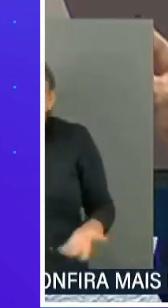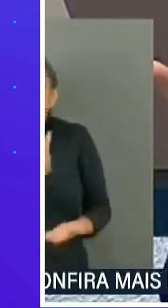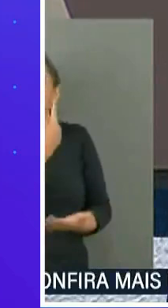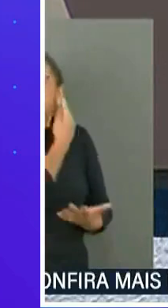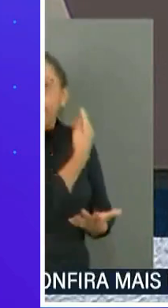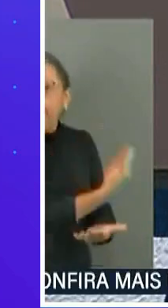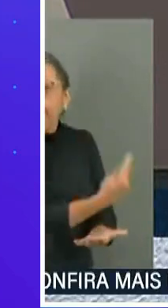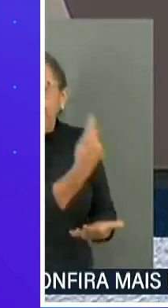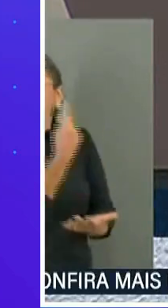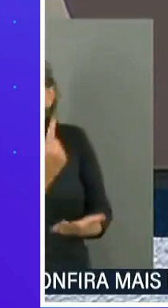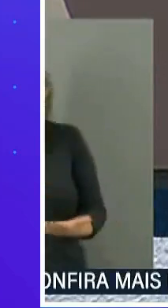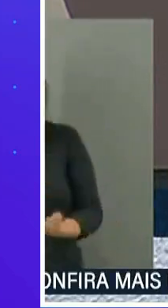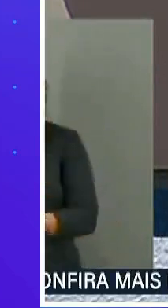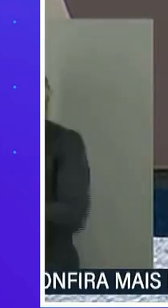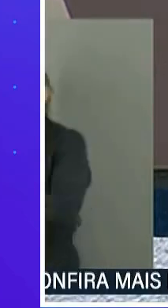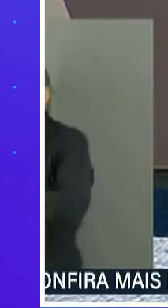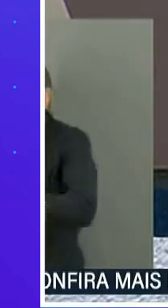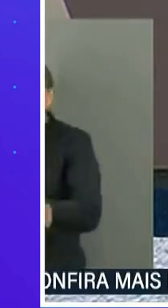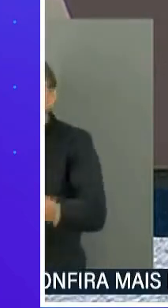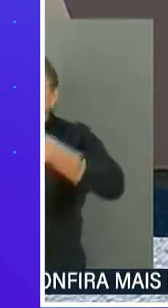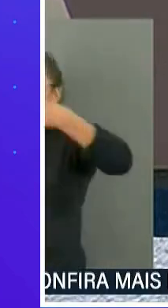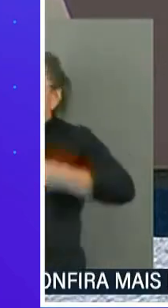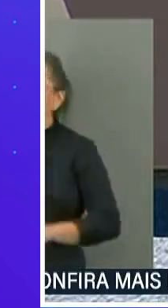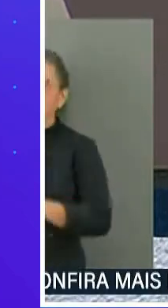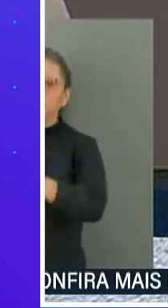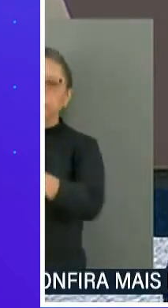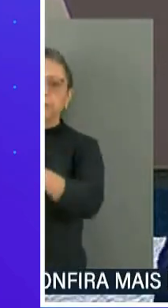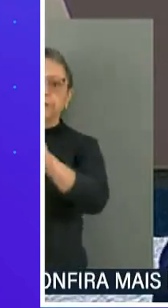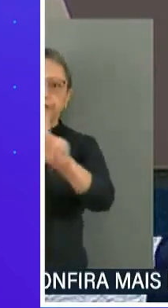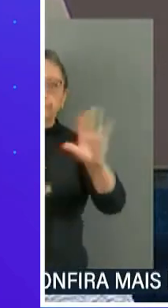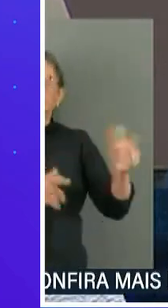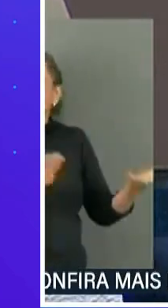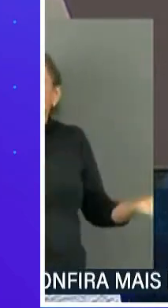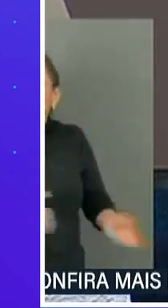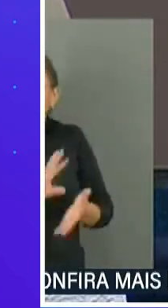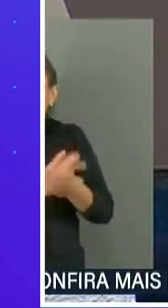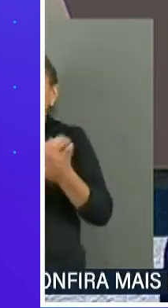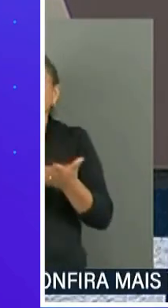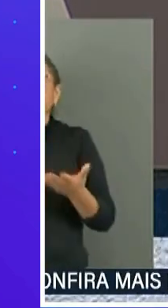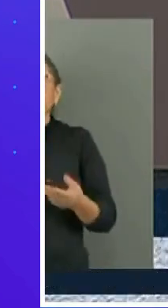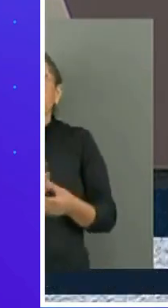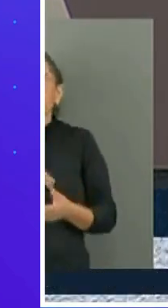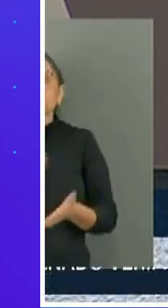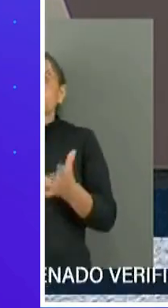distanciam tanto assim da vida pregressa isso só o tempo vai dizer pra gente em relação a Flávio Dino